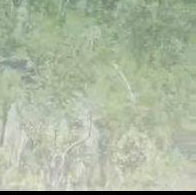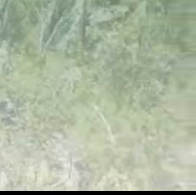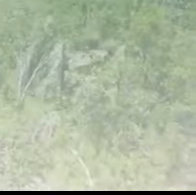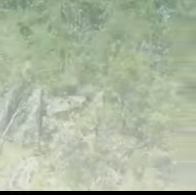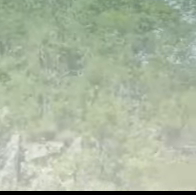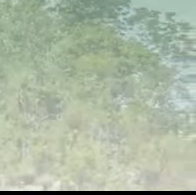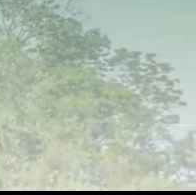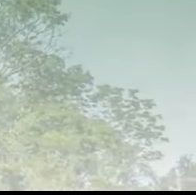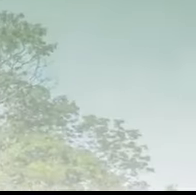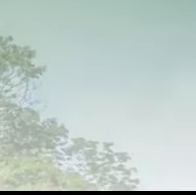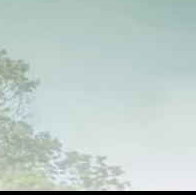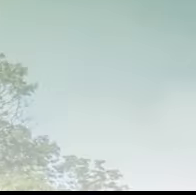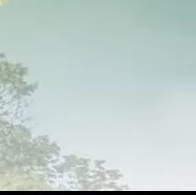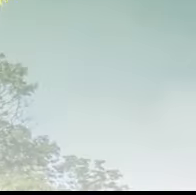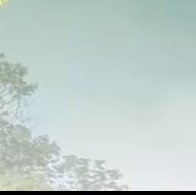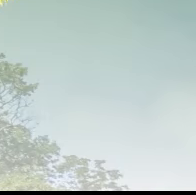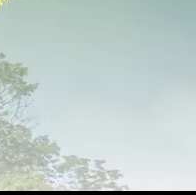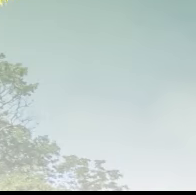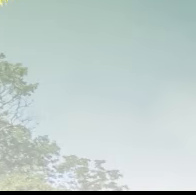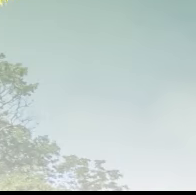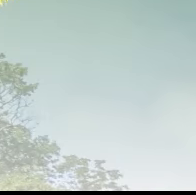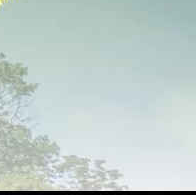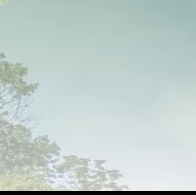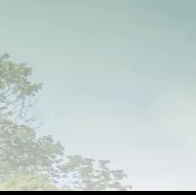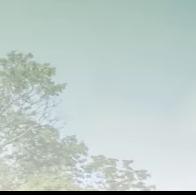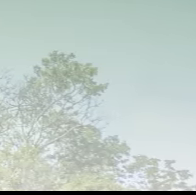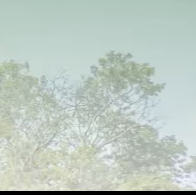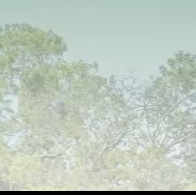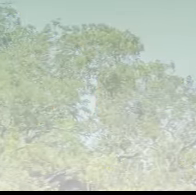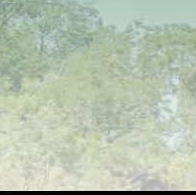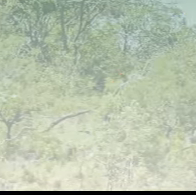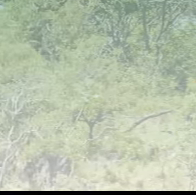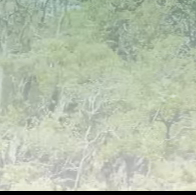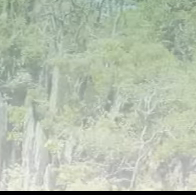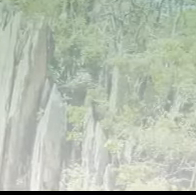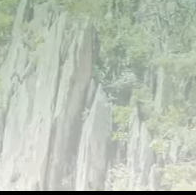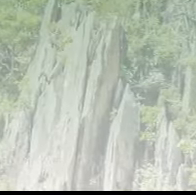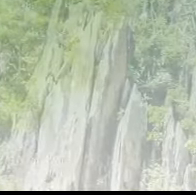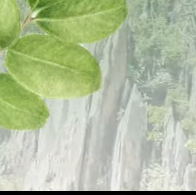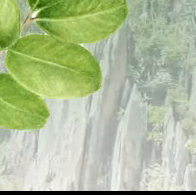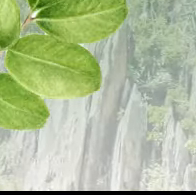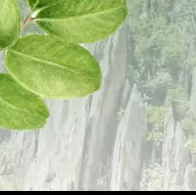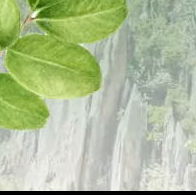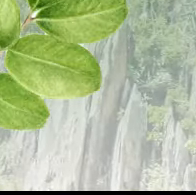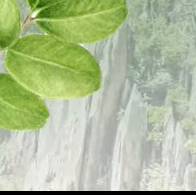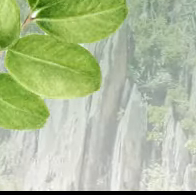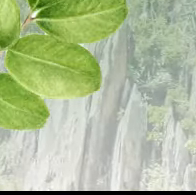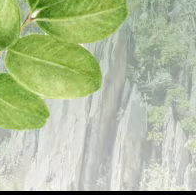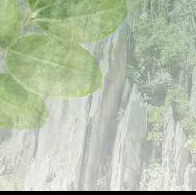branco tar dessa fantasia milagrosa